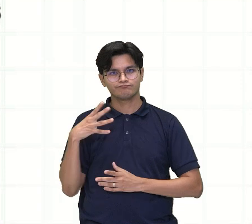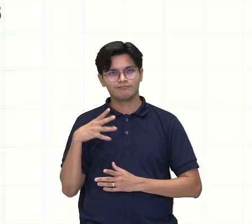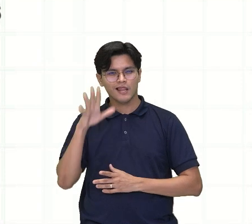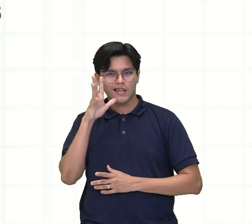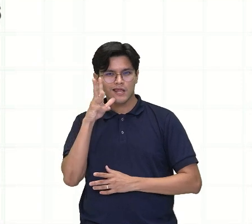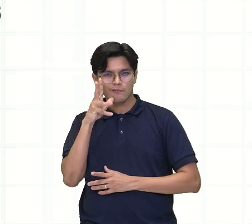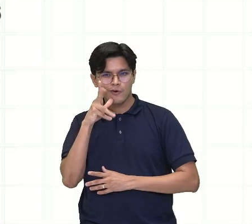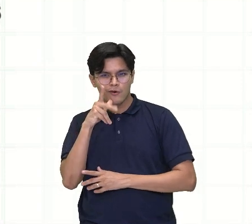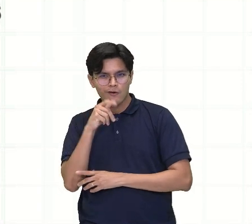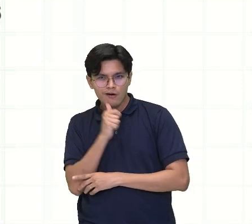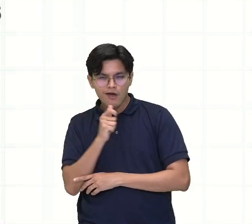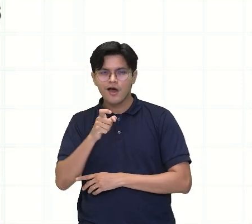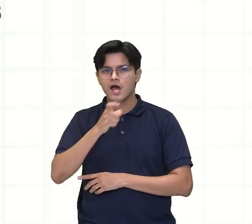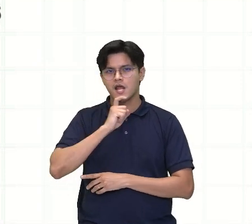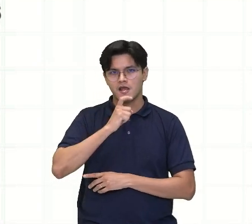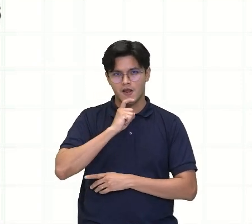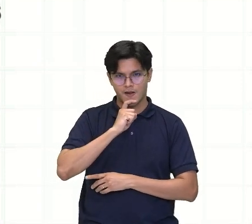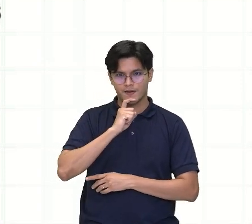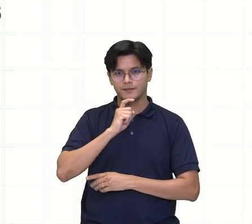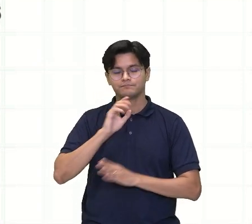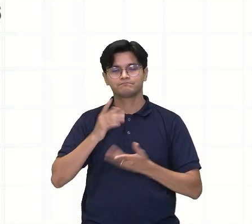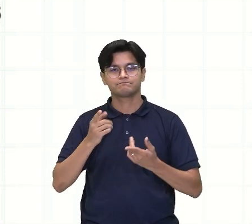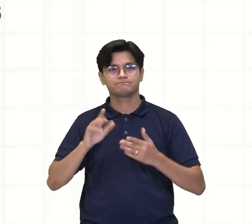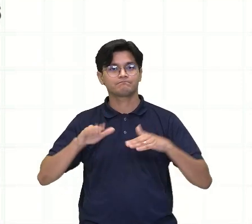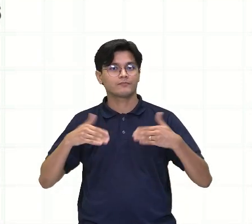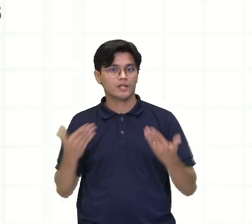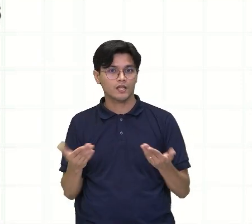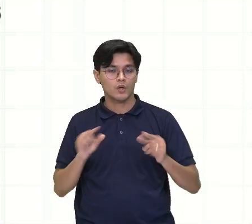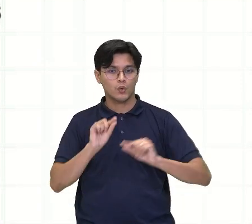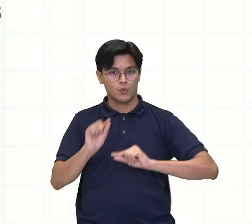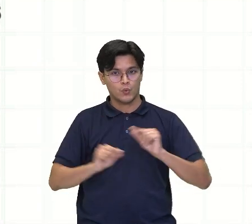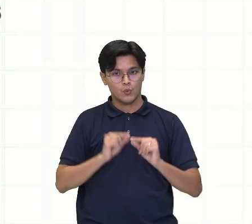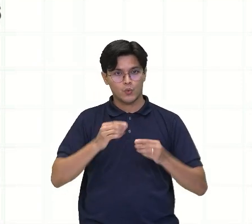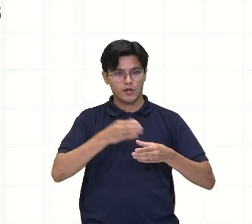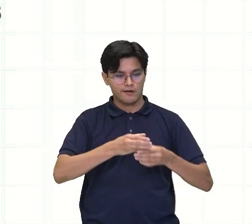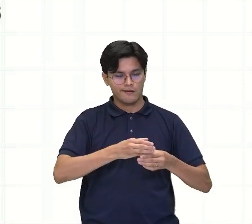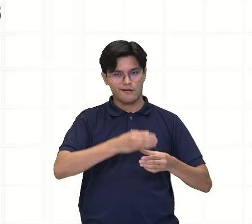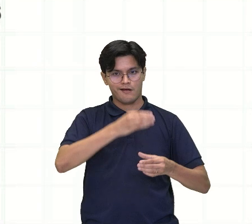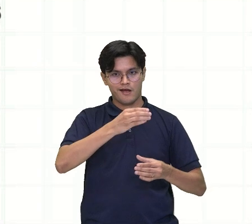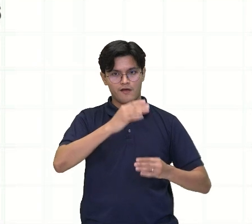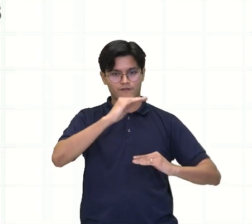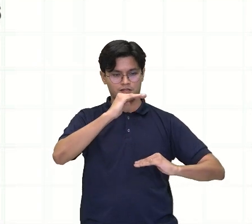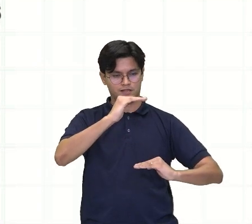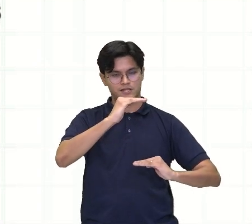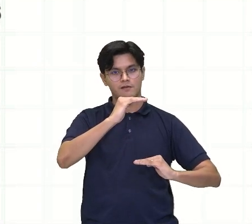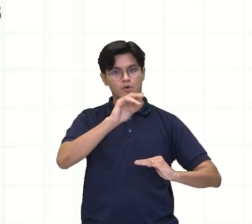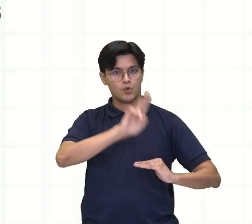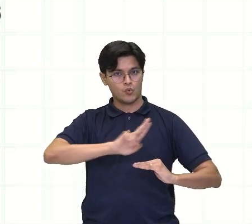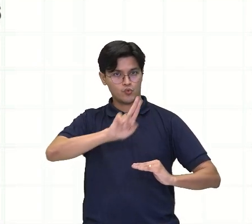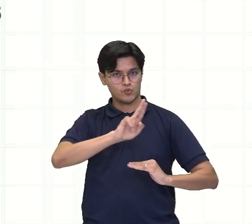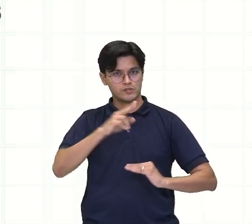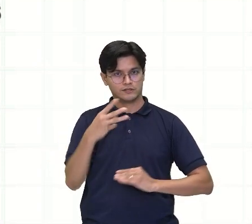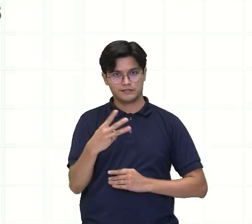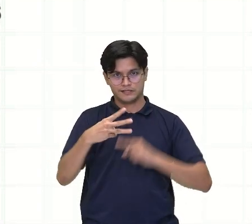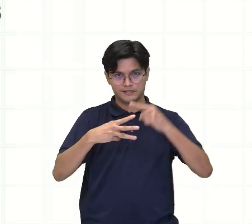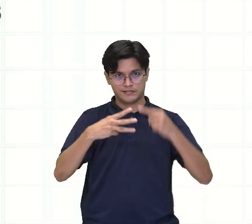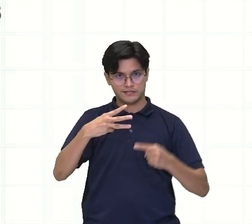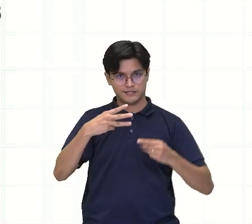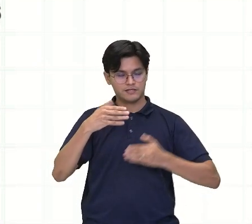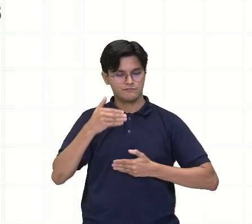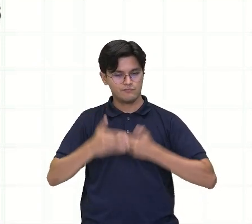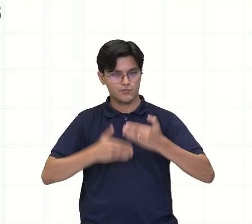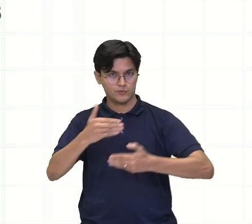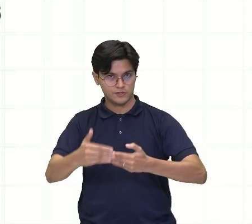recapitulando, a garrafa térmica utiliza, né, esses três processos: